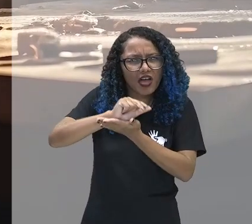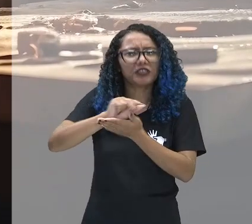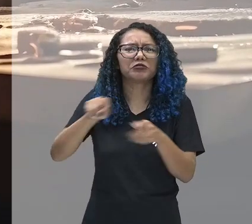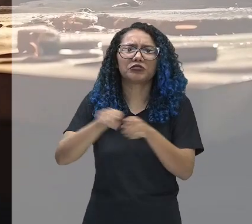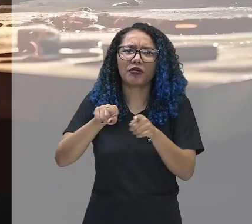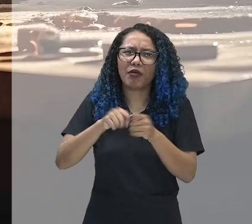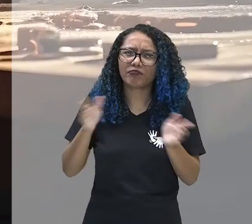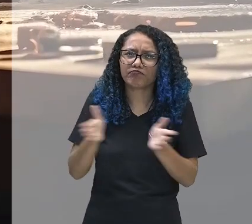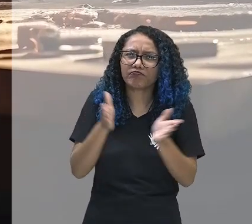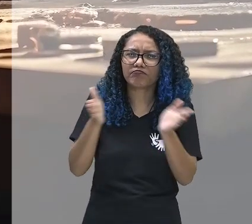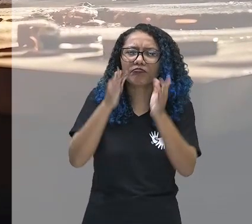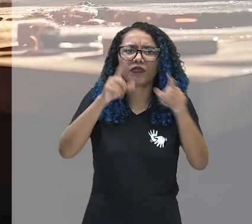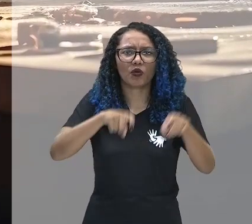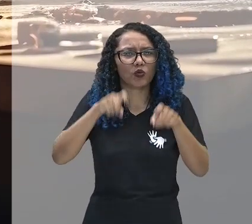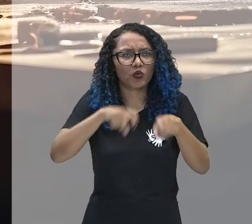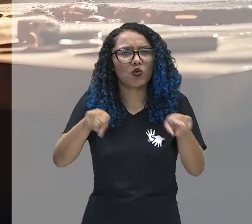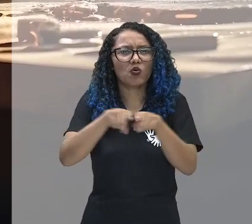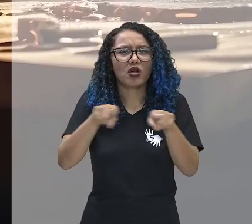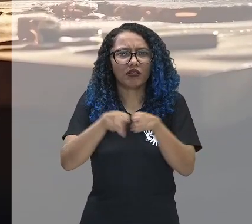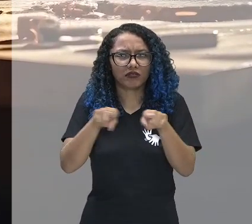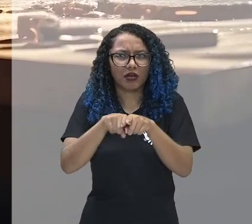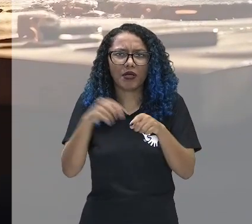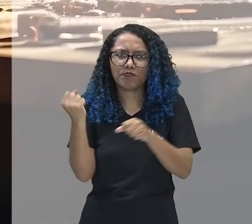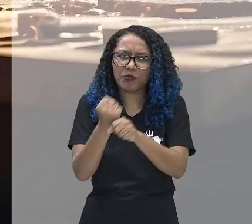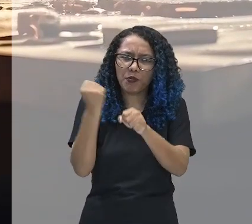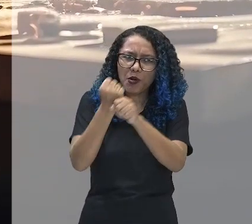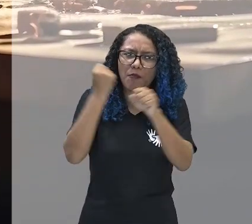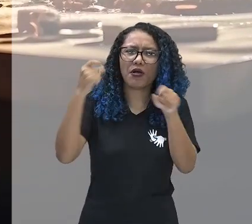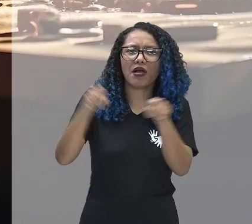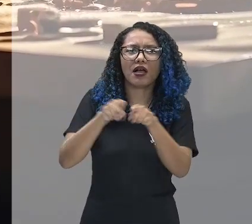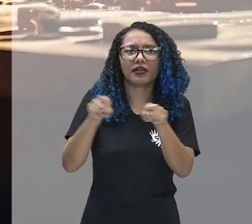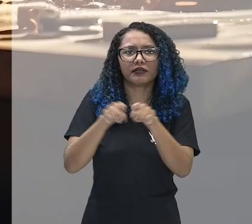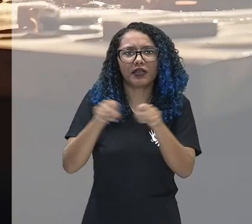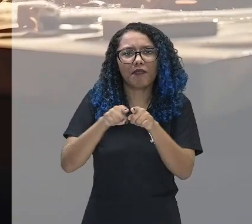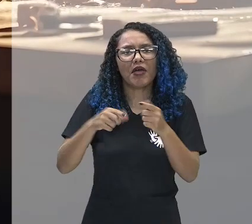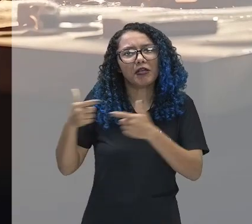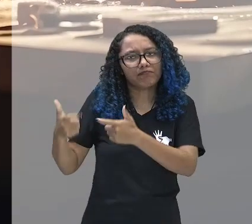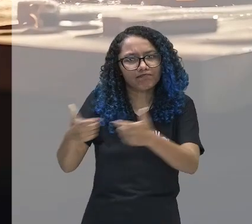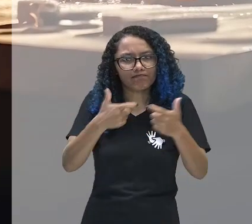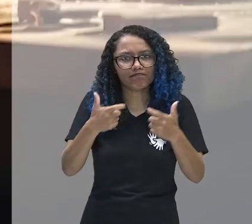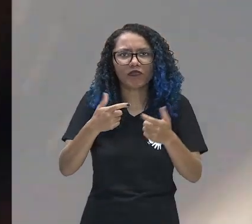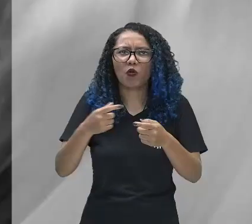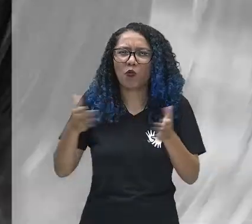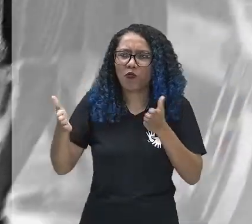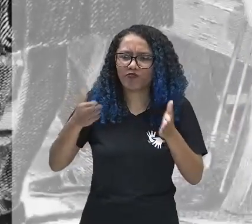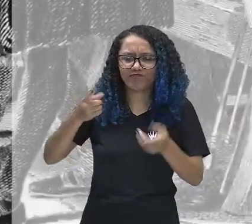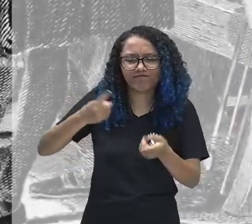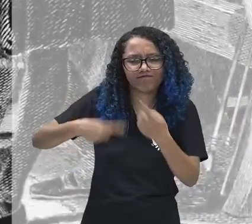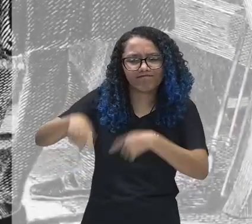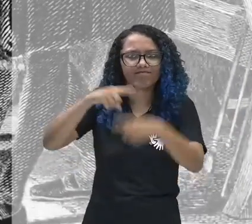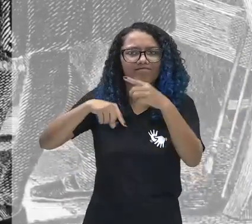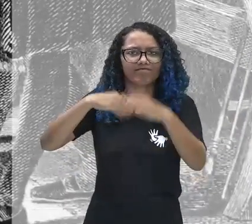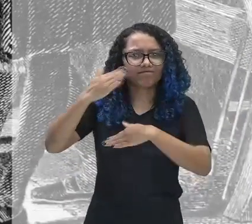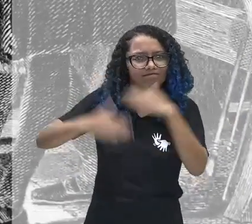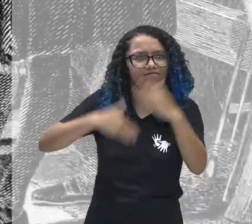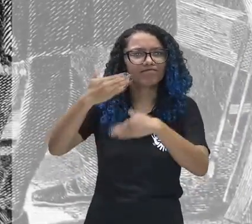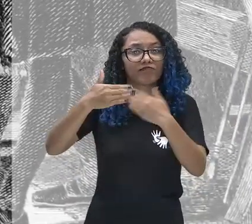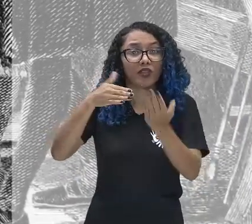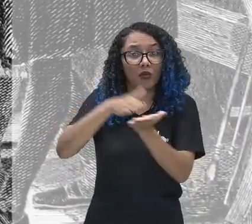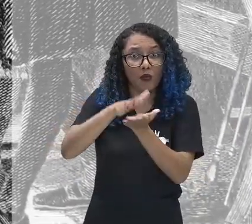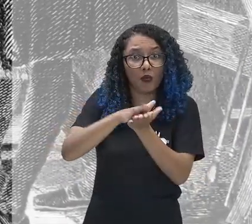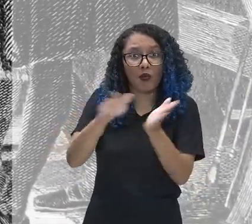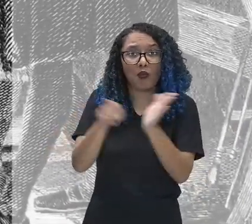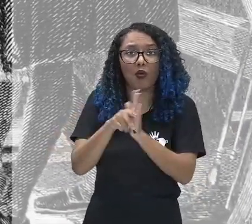a construção civil e a guerra. Uma era de progresso e transformação se iniciava. A prensa de